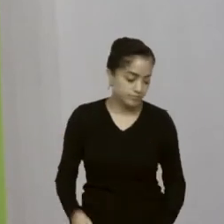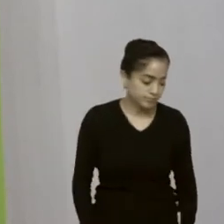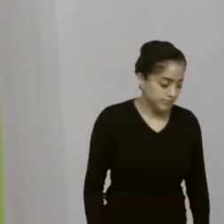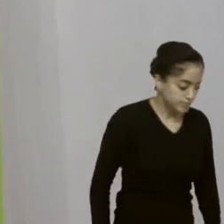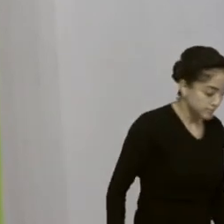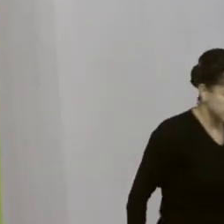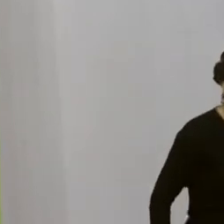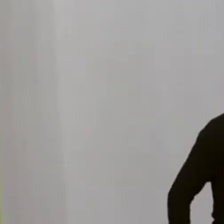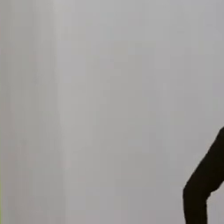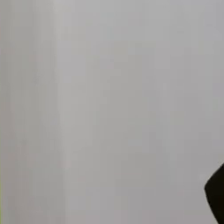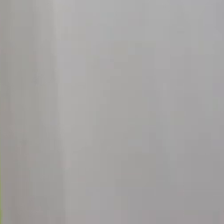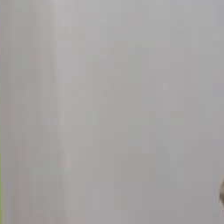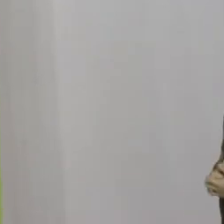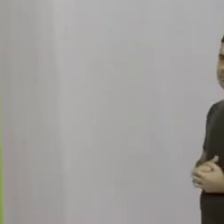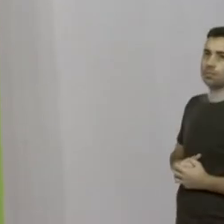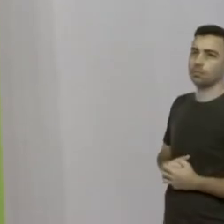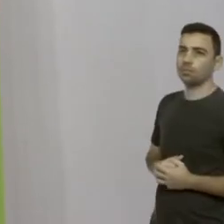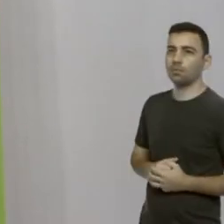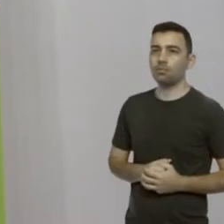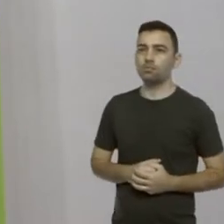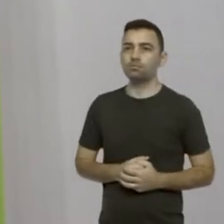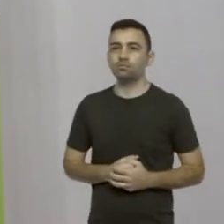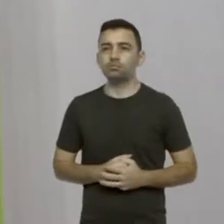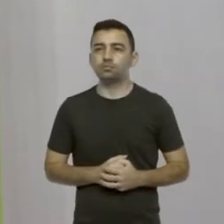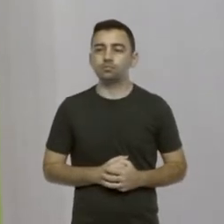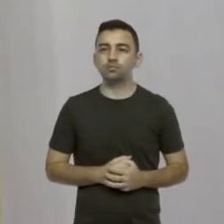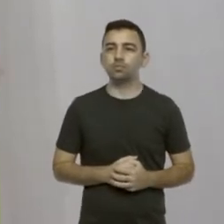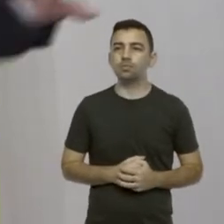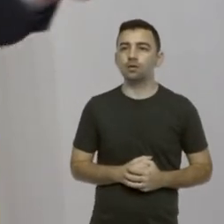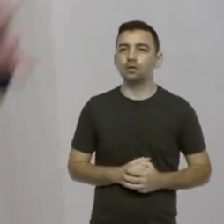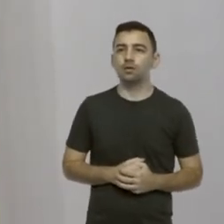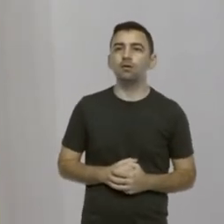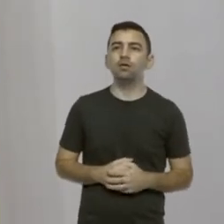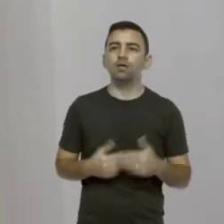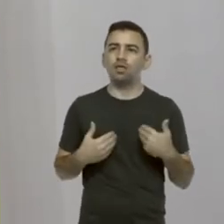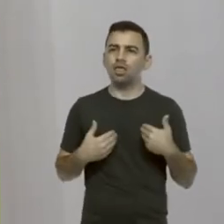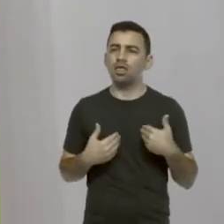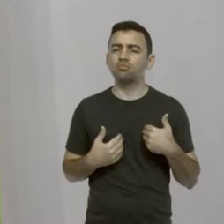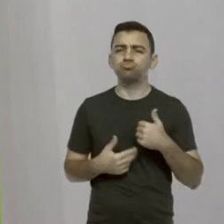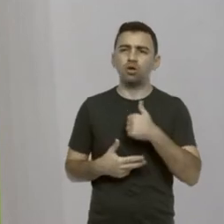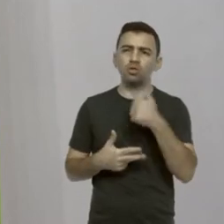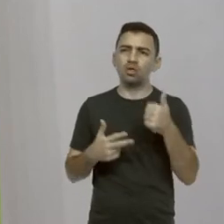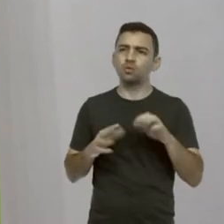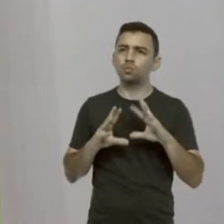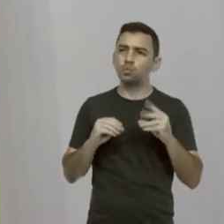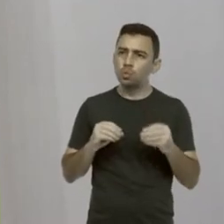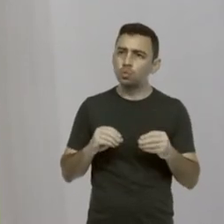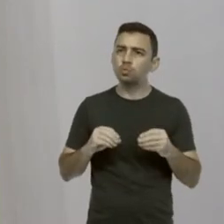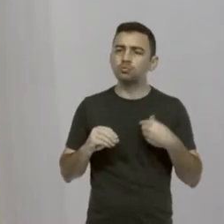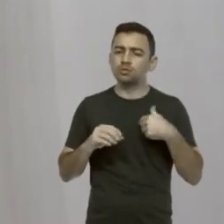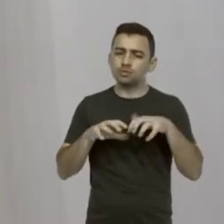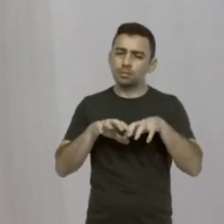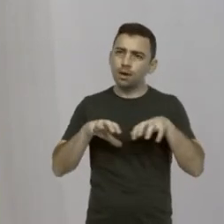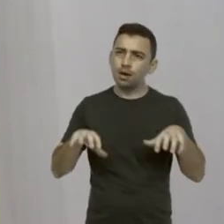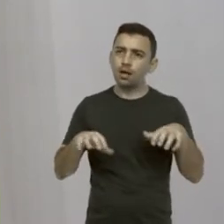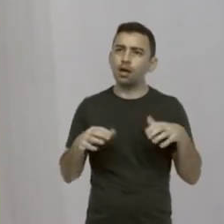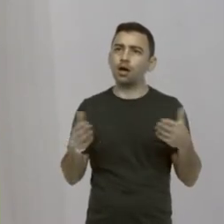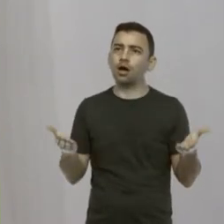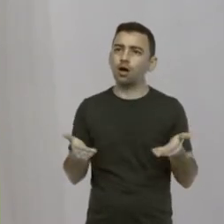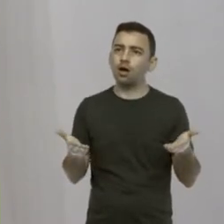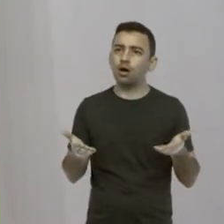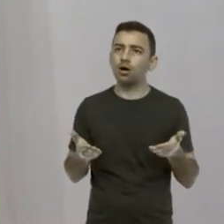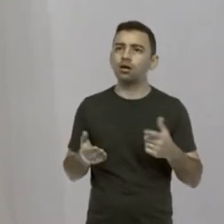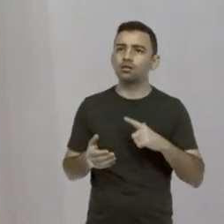Municipal, fui autor da Constituição da Câmara, separei os poderes que se encontravam tudo junto dentro da Prefeitura, e hoje está lá uma linda obra no